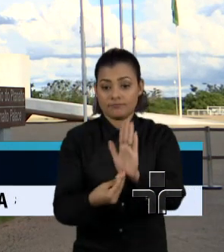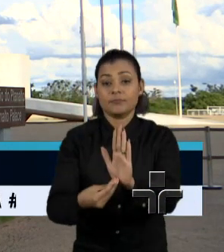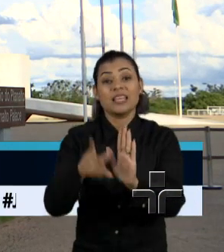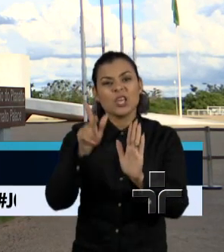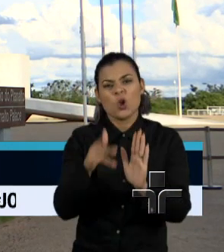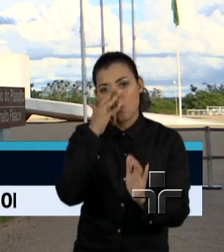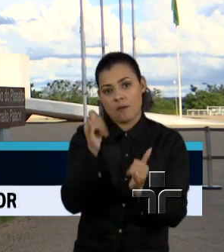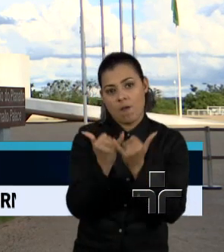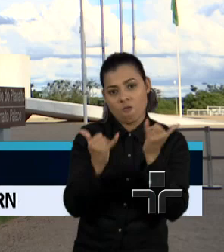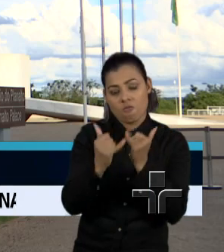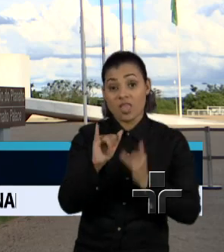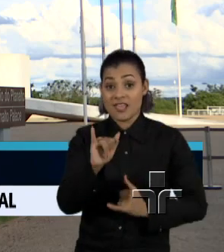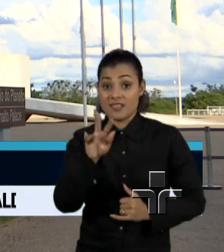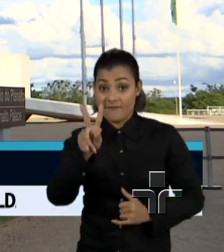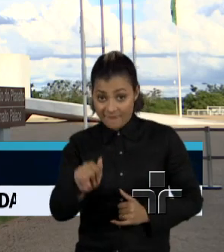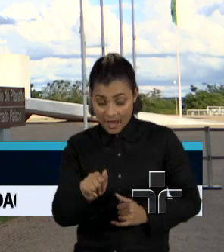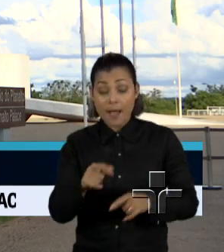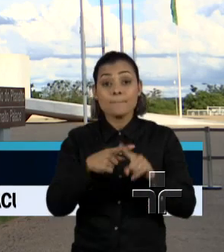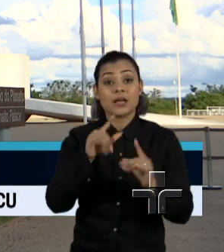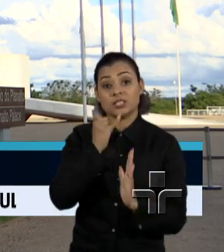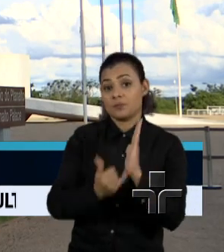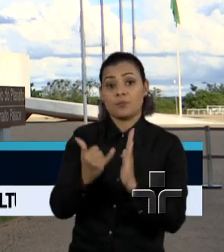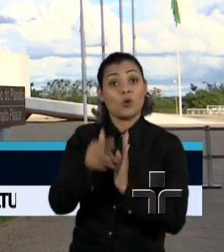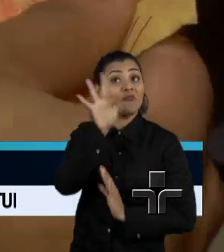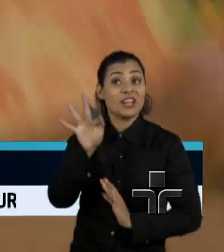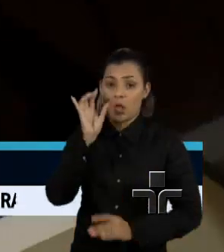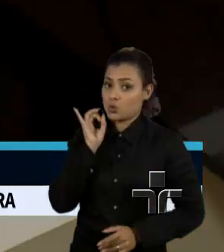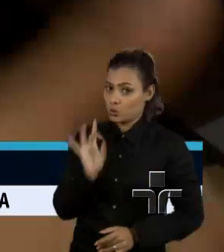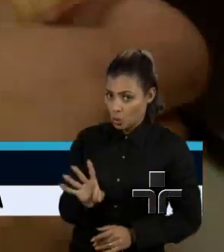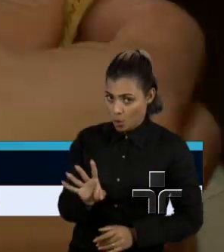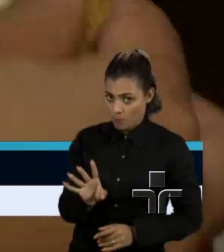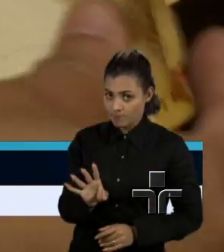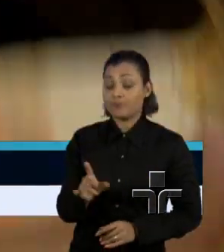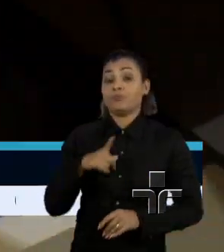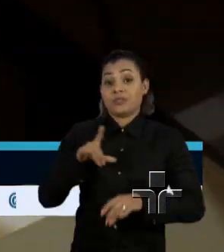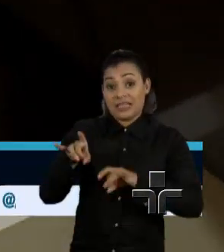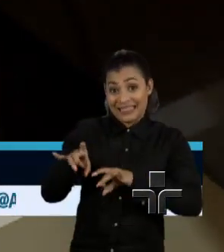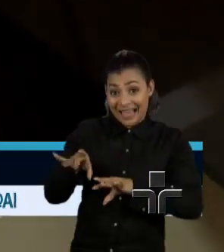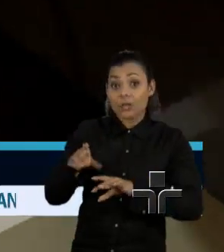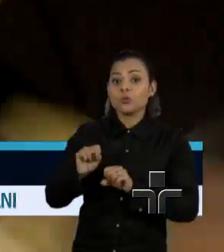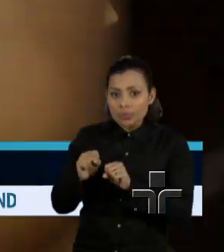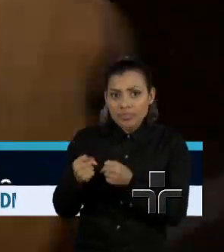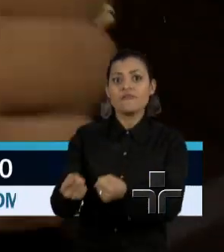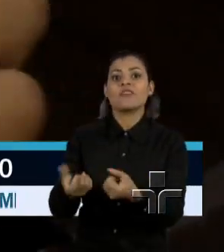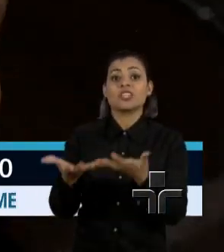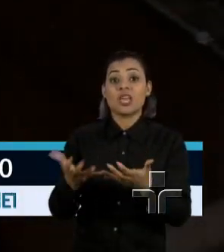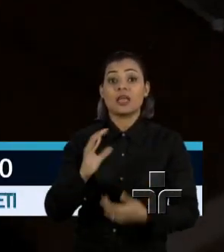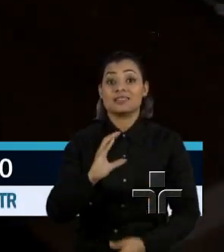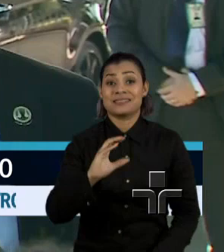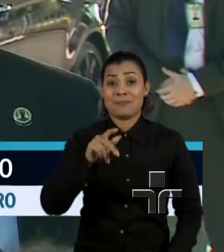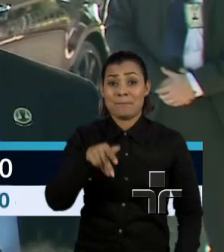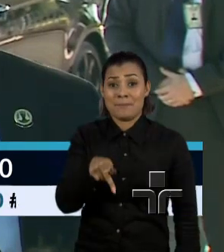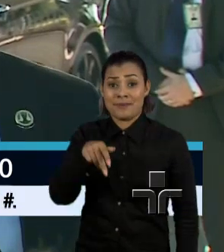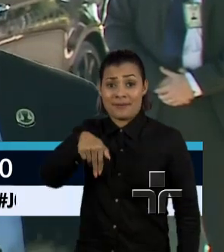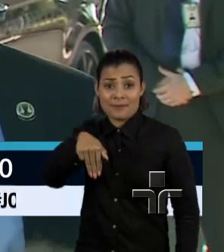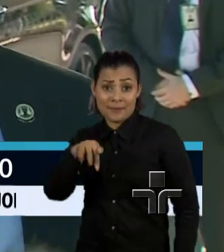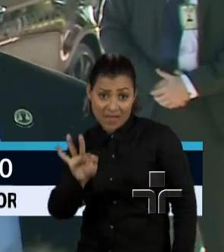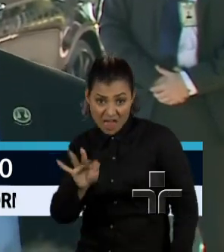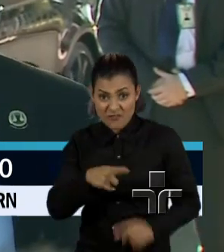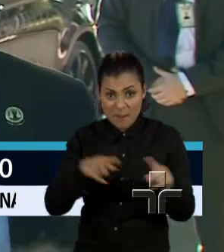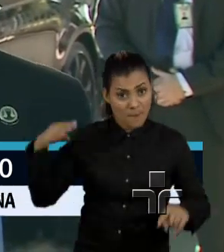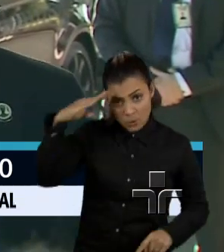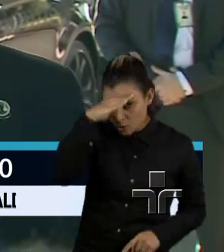IVA, porém válido somente para tributos federais. Os técnicos defendem a volta da CPMF. O presidente